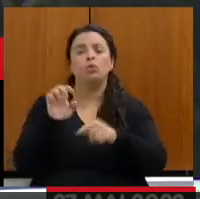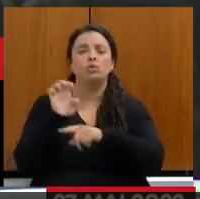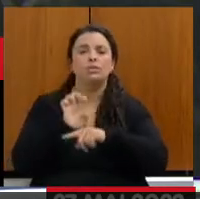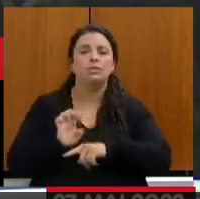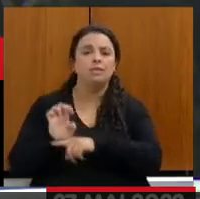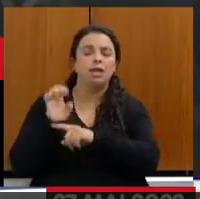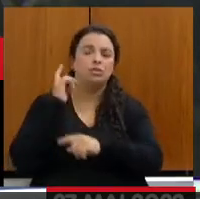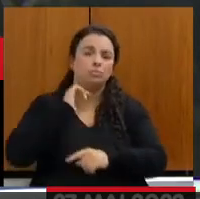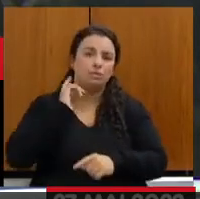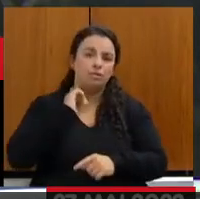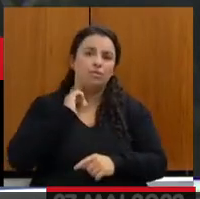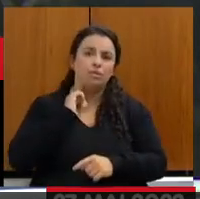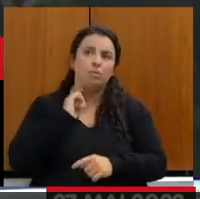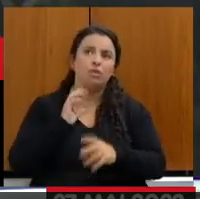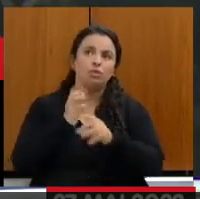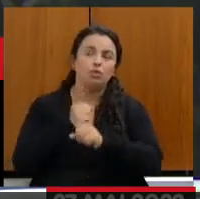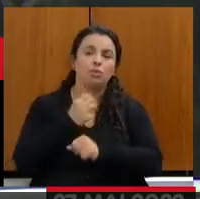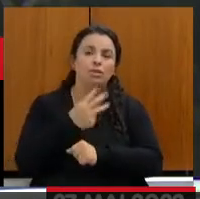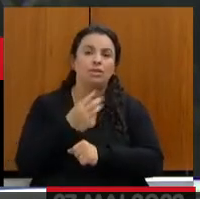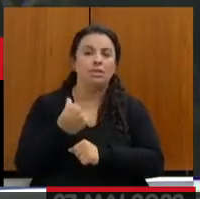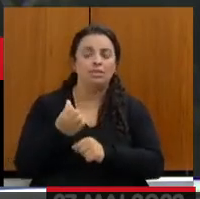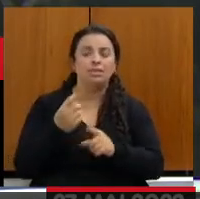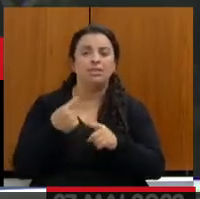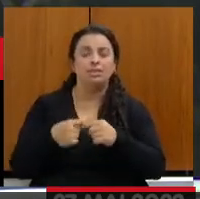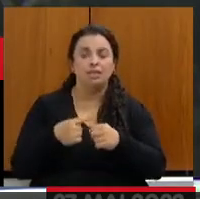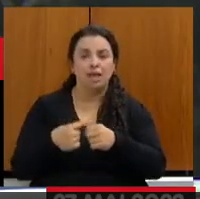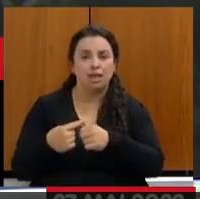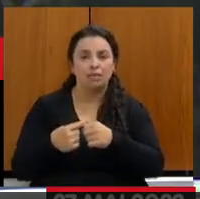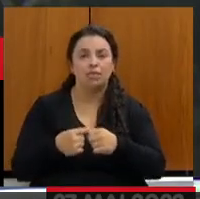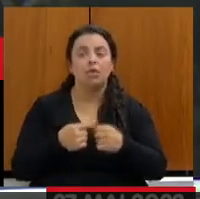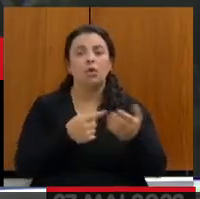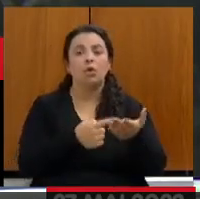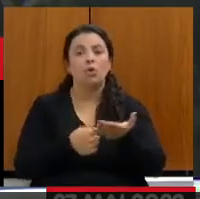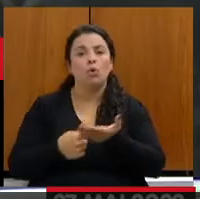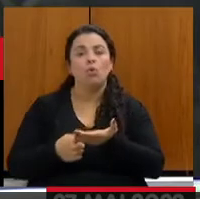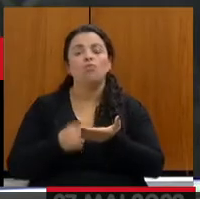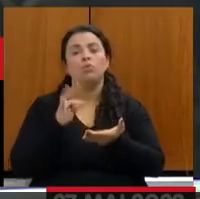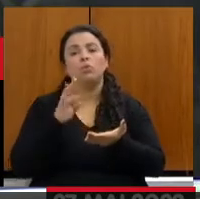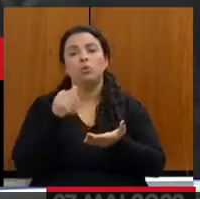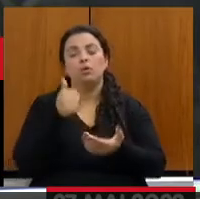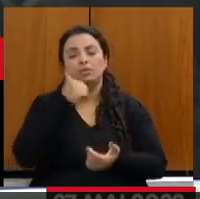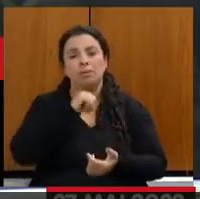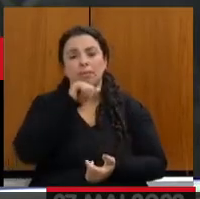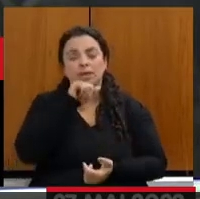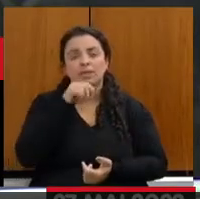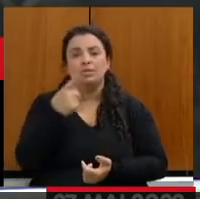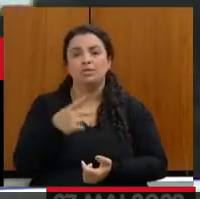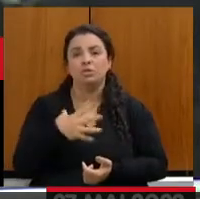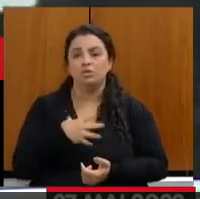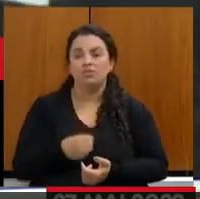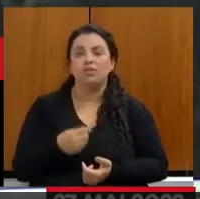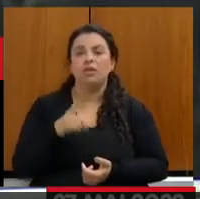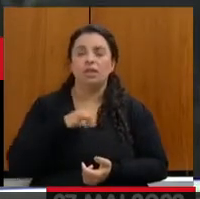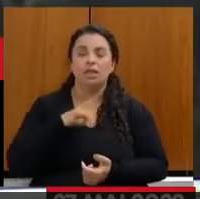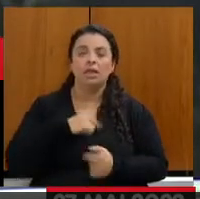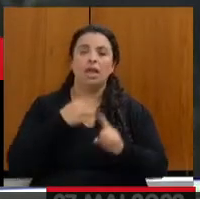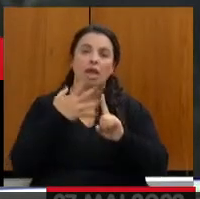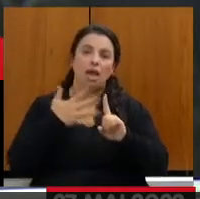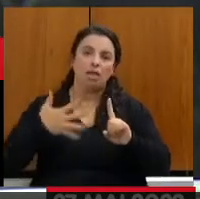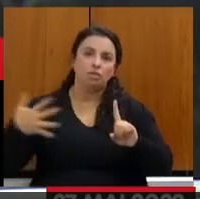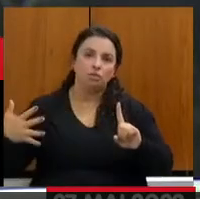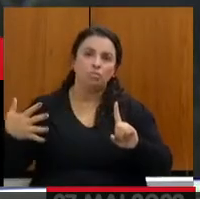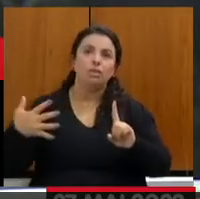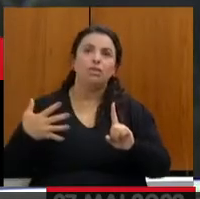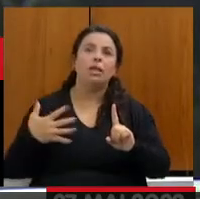a felicidade do estado fica aqui o convite a todas as mães né que tenham filhos LGBT quer que ia mais